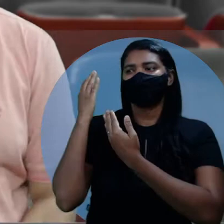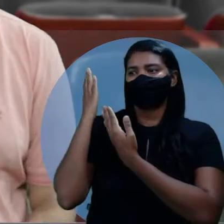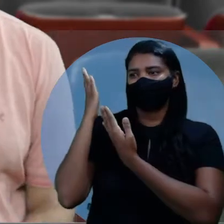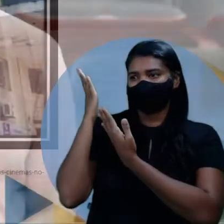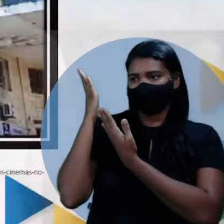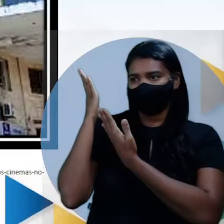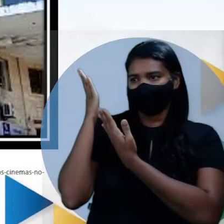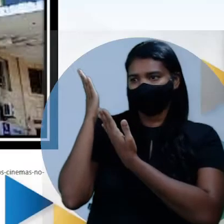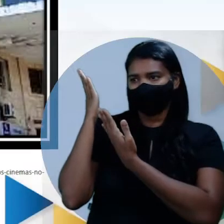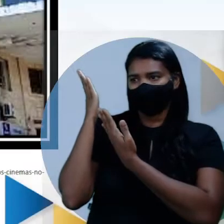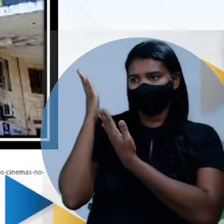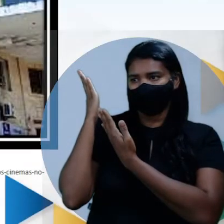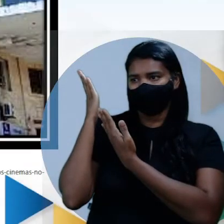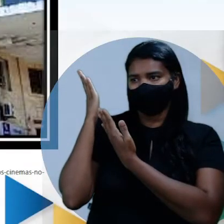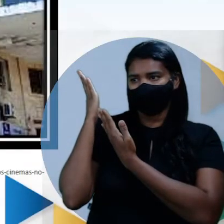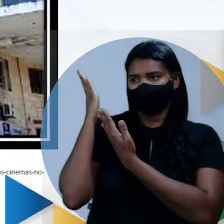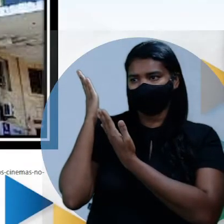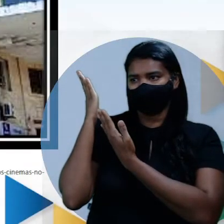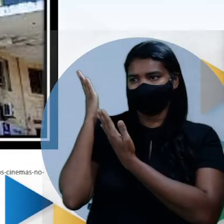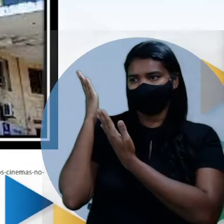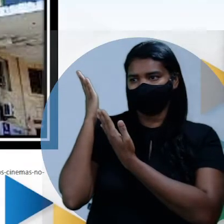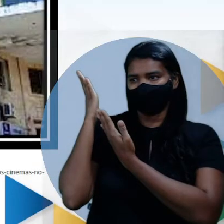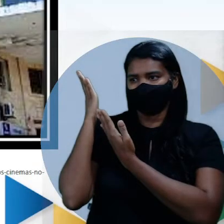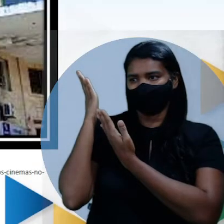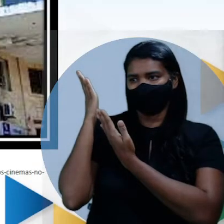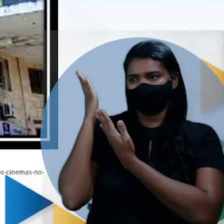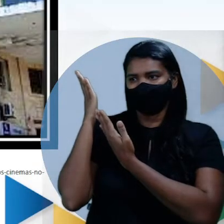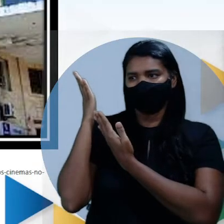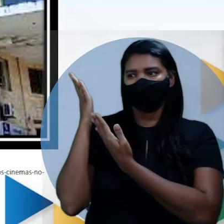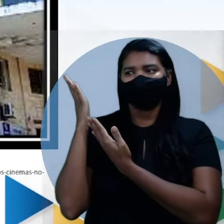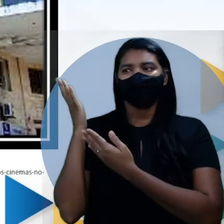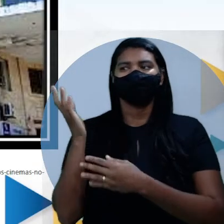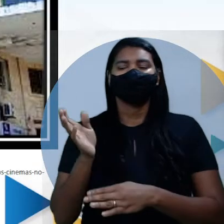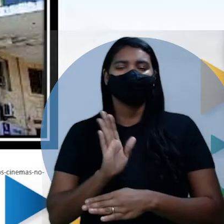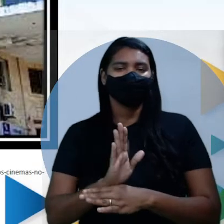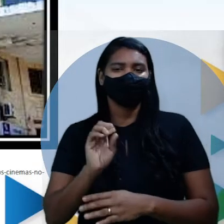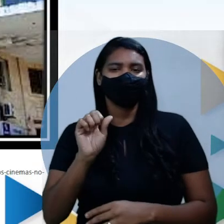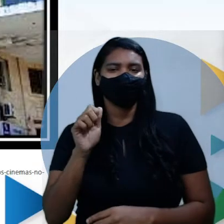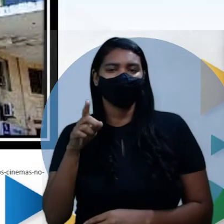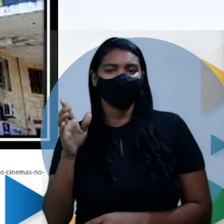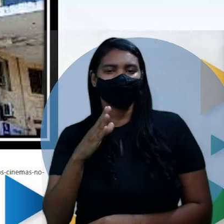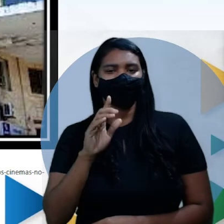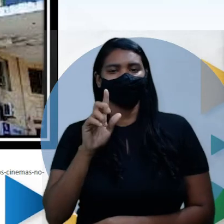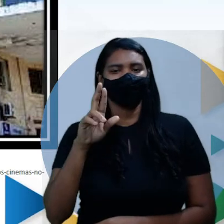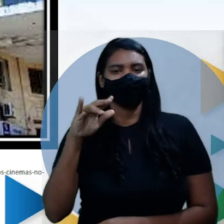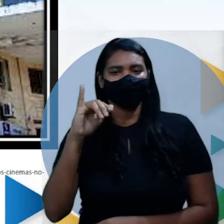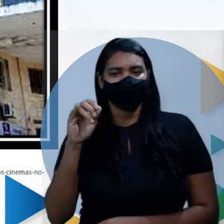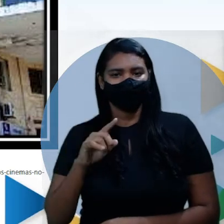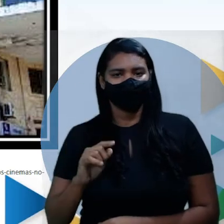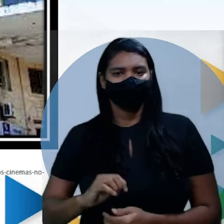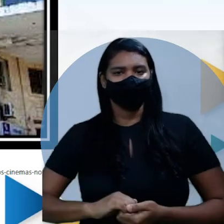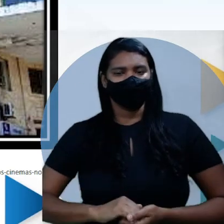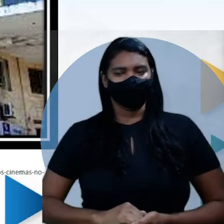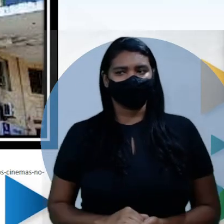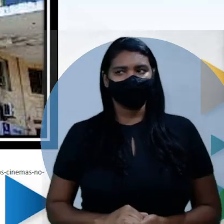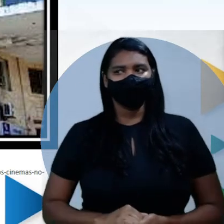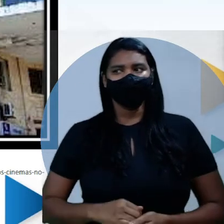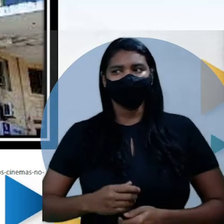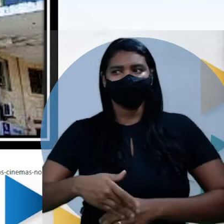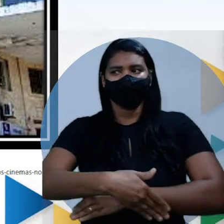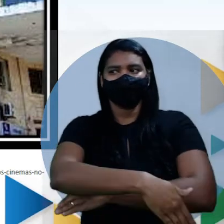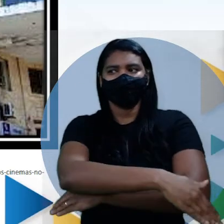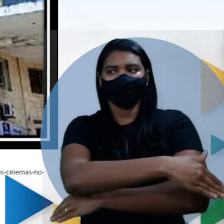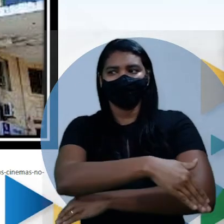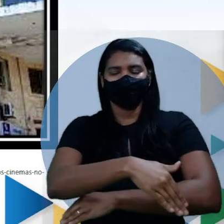tela, nós podemos ver aqui uma fotografia dele, Cinema São Luís. Ele fica ali naquele cruzamento, né, da Conde da Boa Vista,